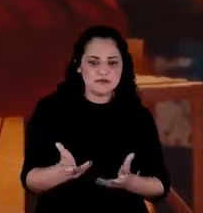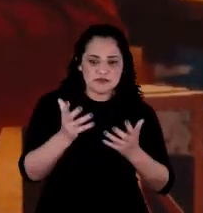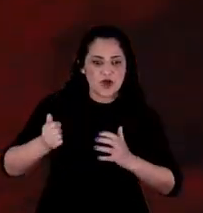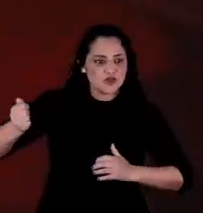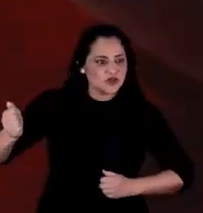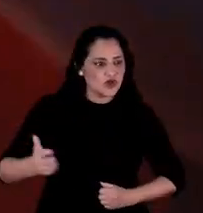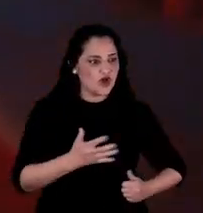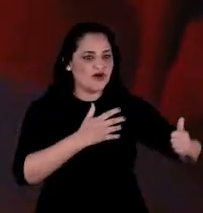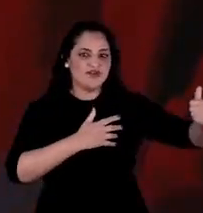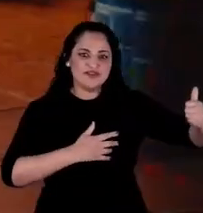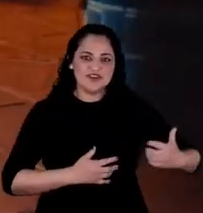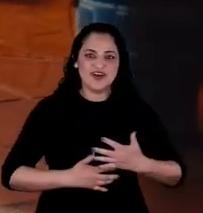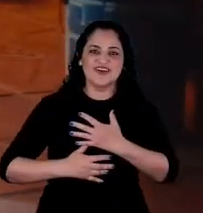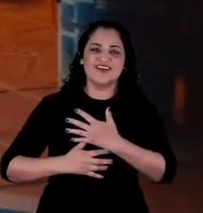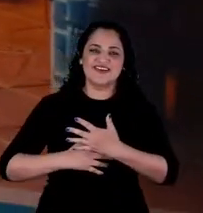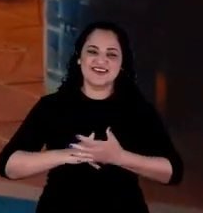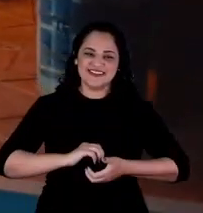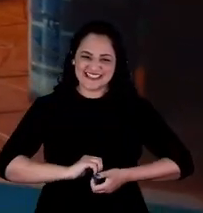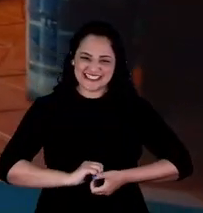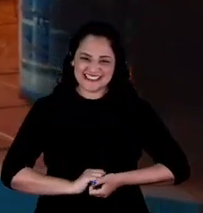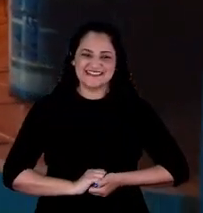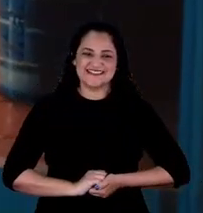promove inovações